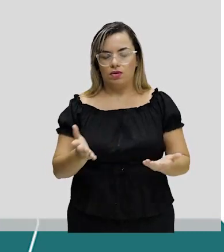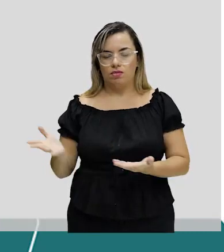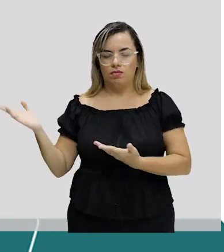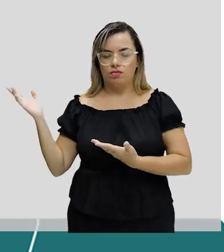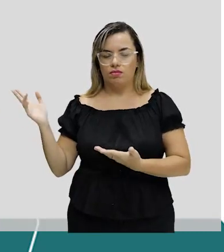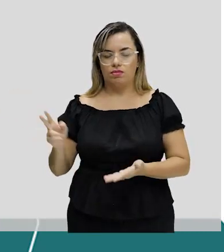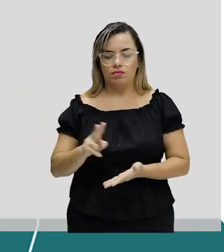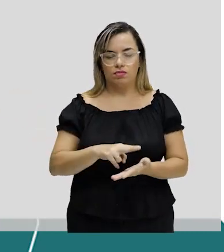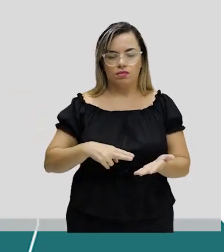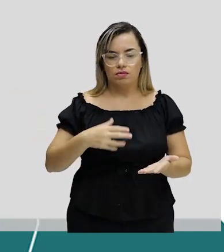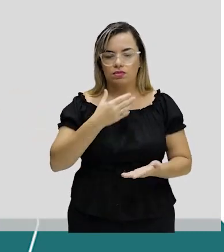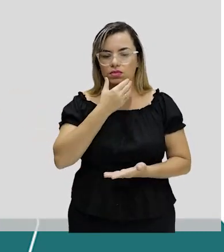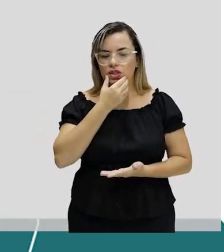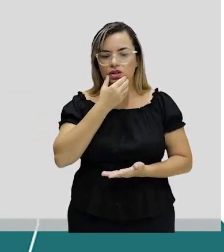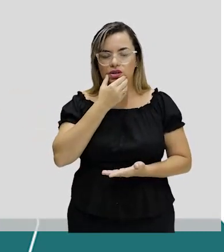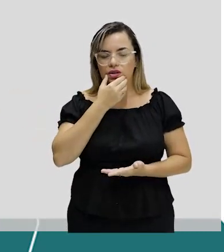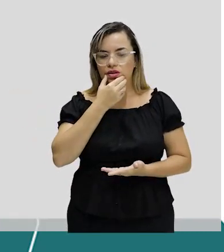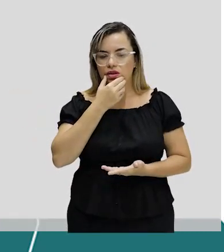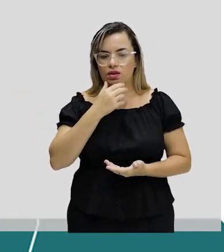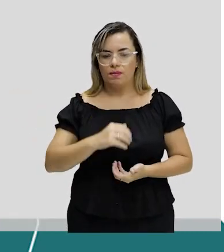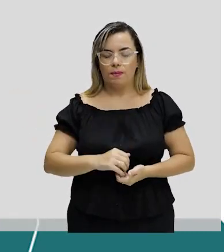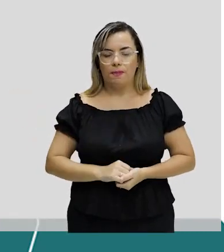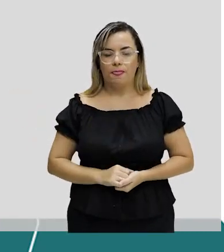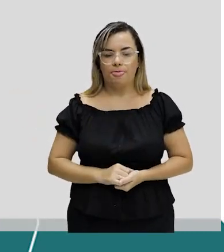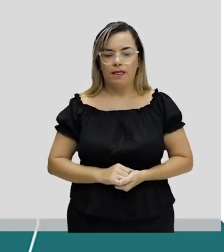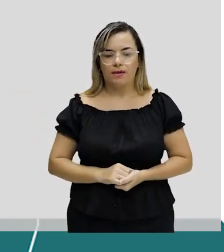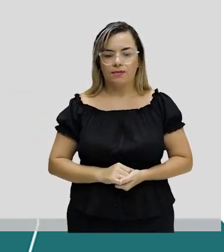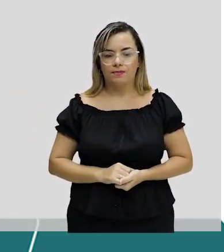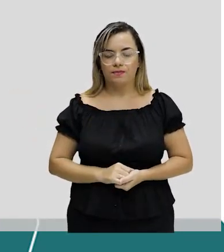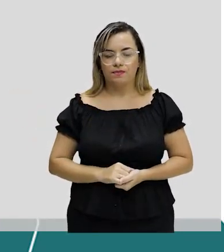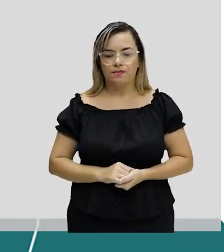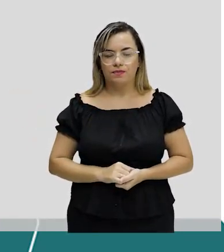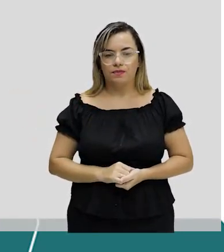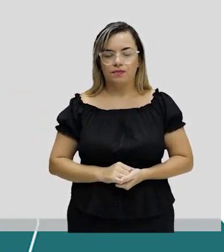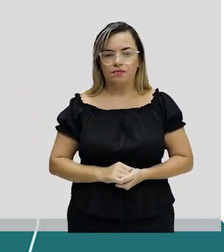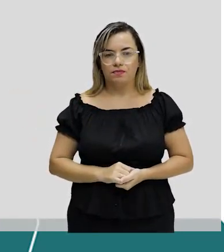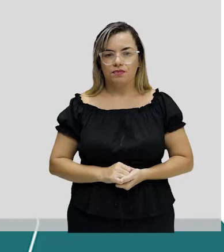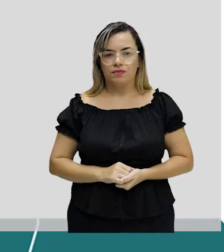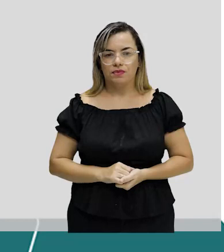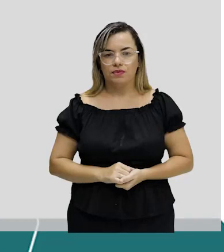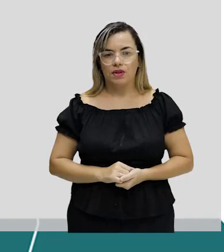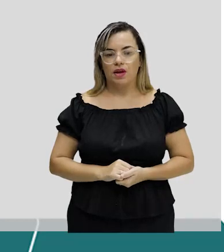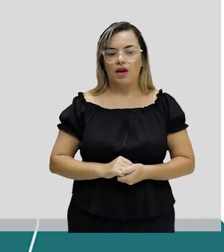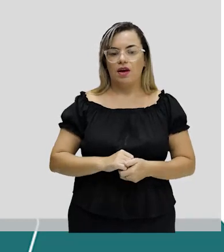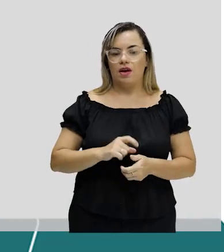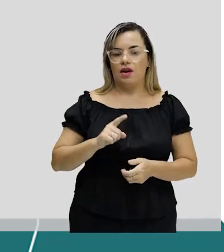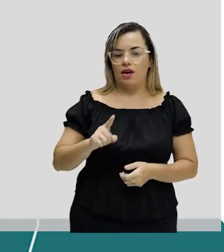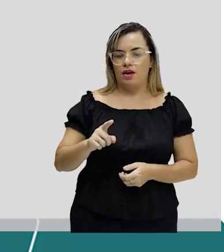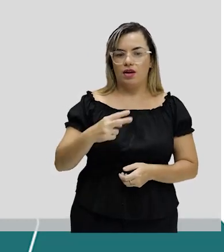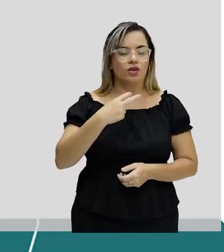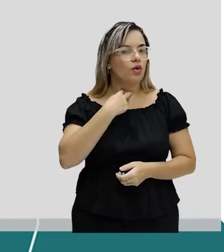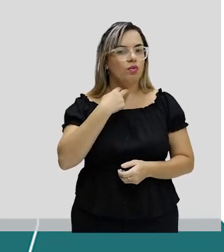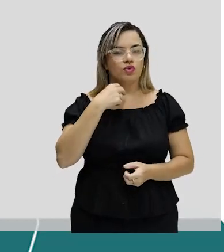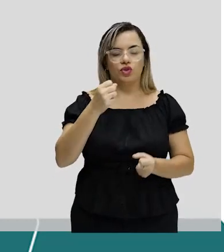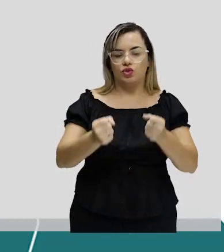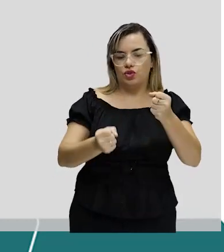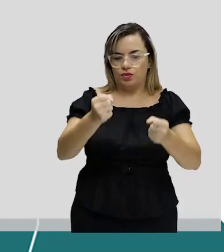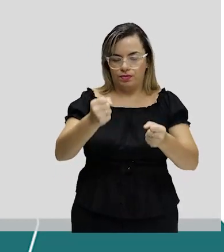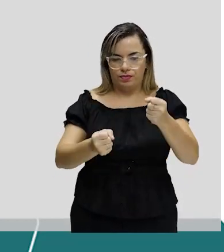couldn't drive. Essa é a ação mais recente. Ela não podia dirigir. Por que ela não podia